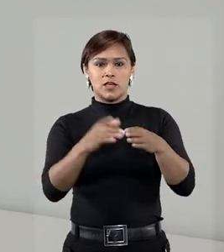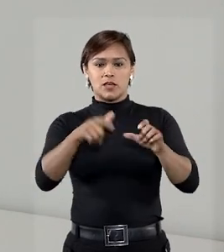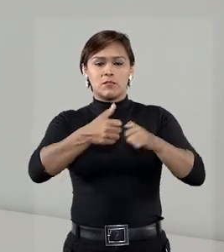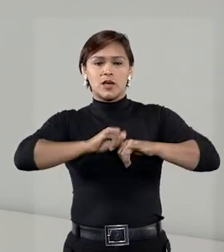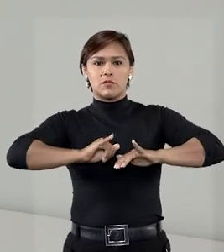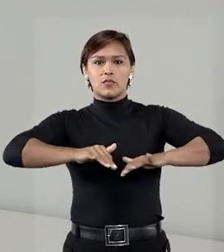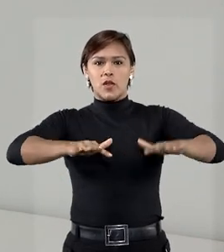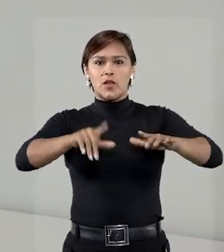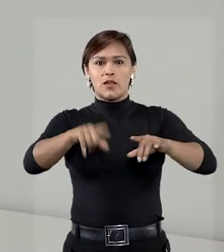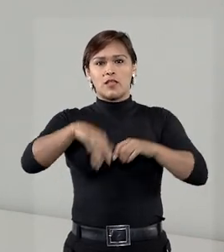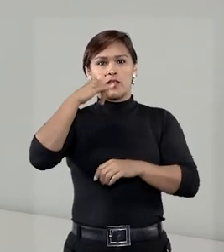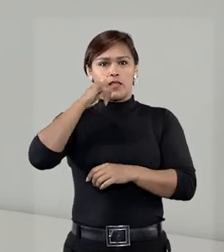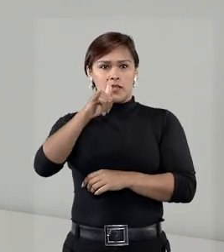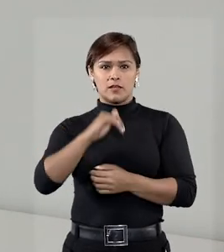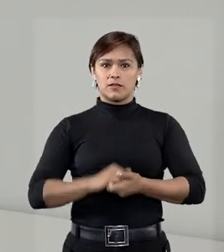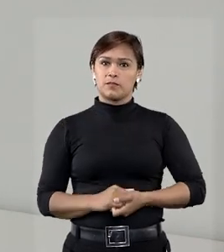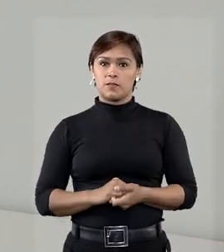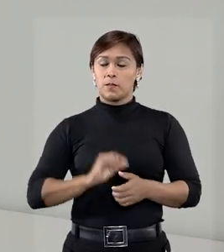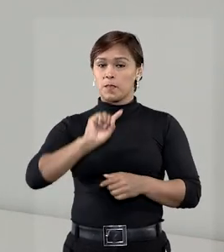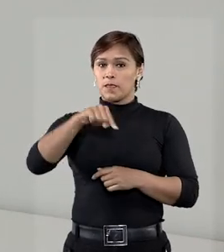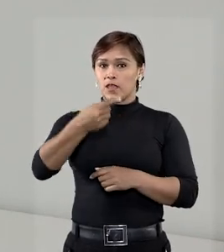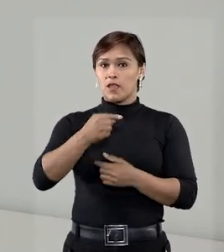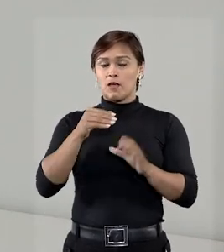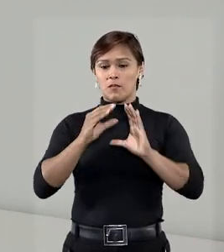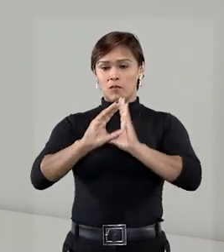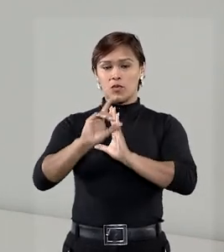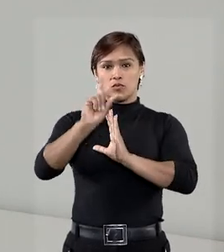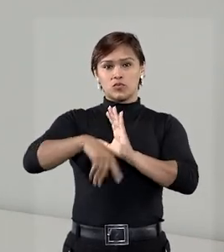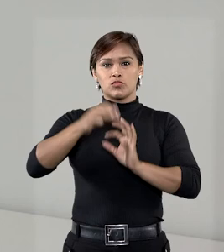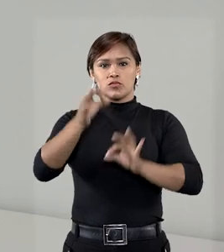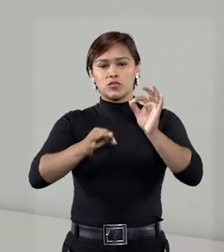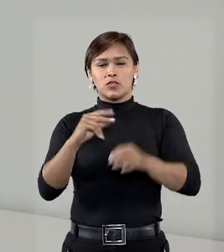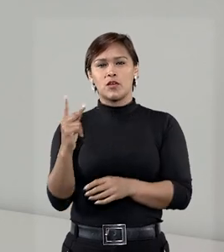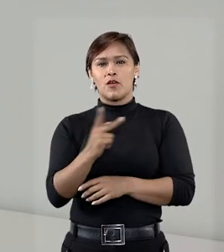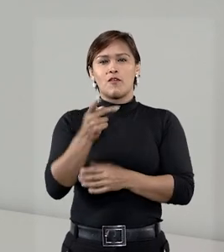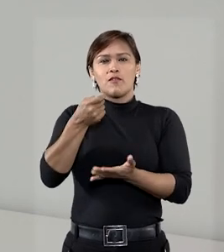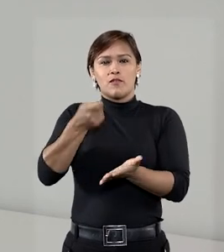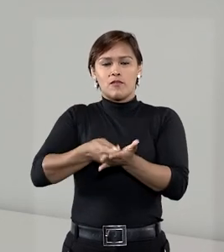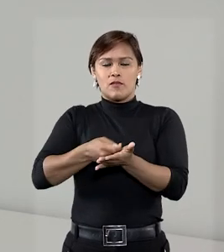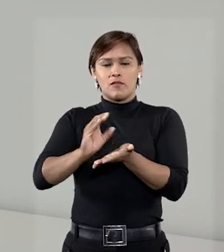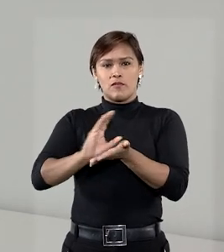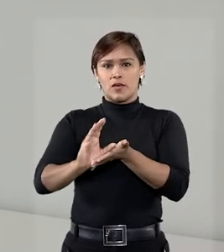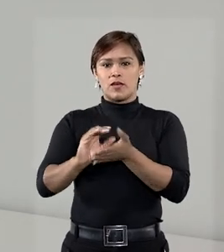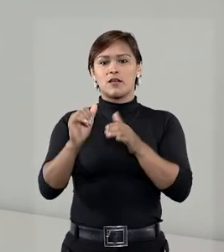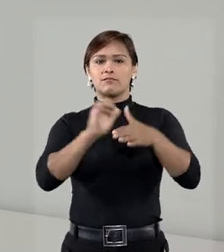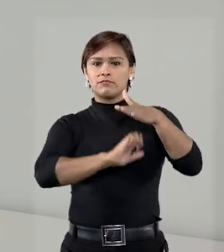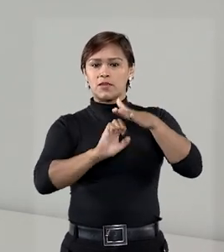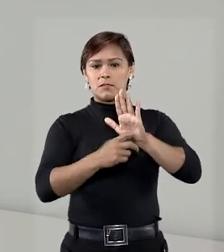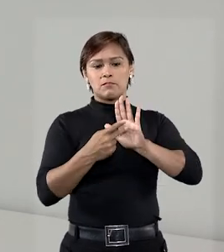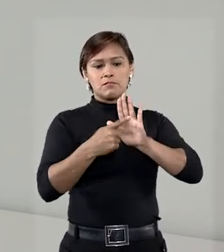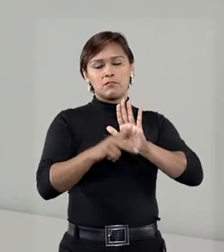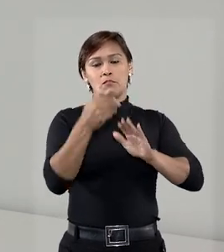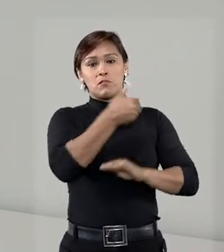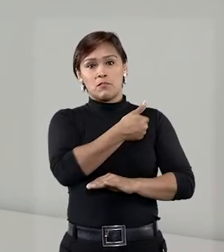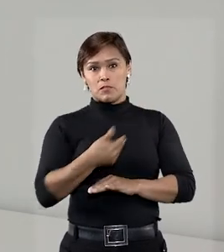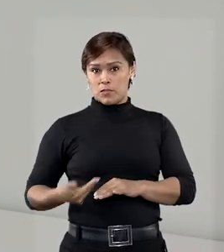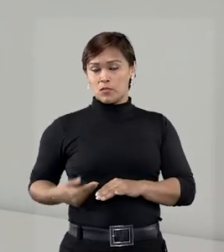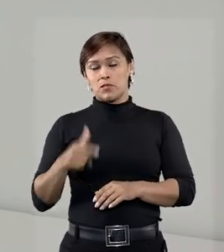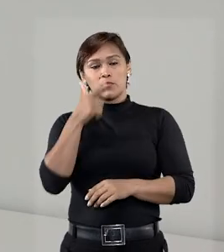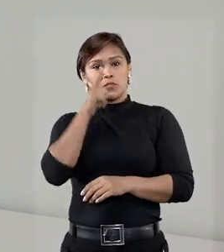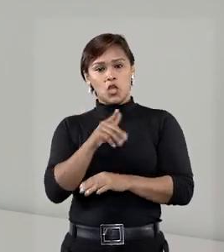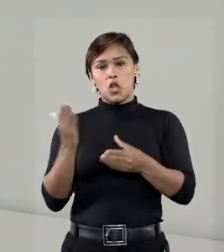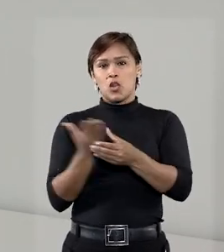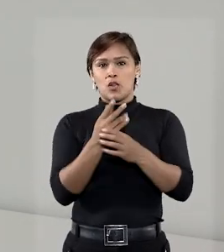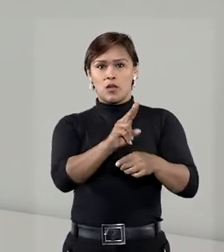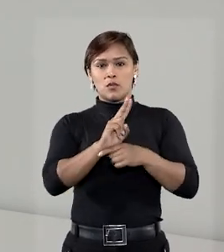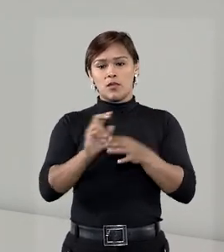a expansão da rede elétrica. Após depósito judicial do valor da indenização, a concessionária do serviço público conseguiu